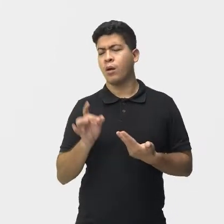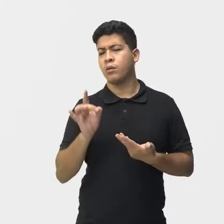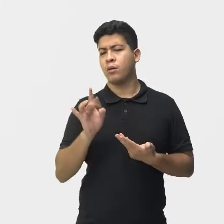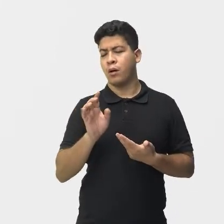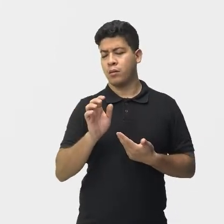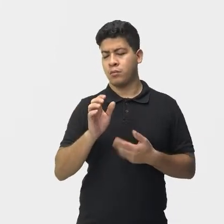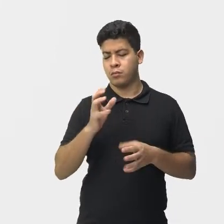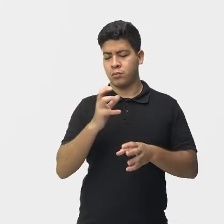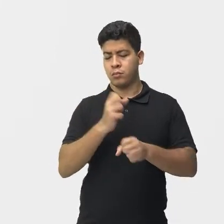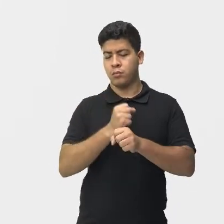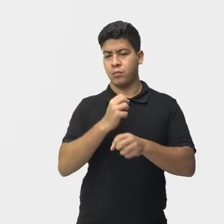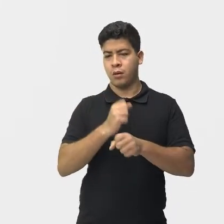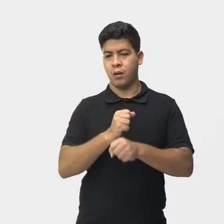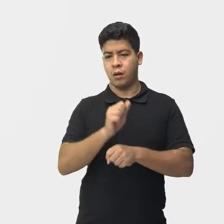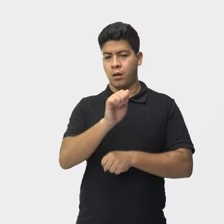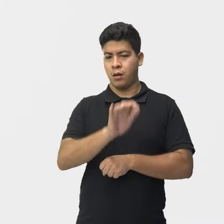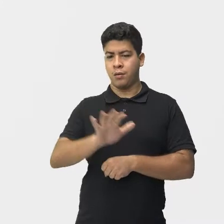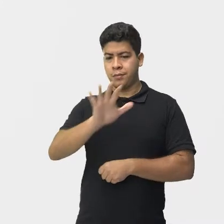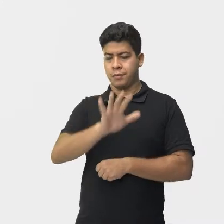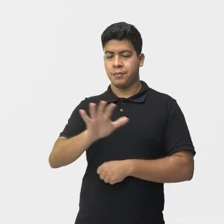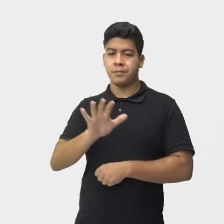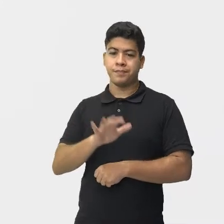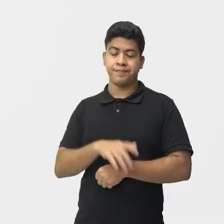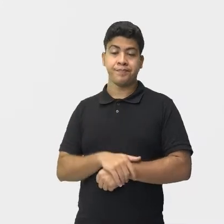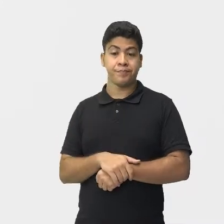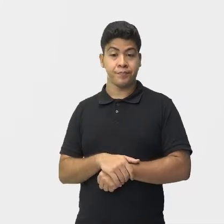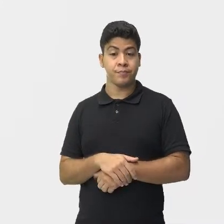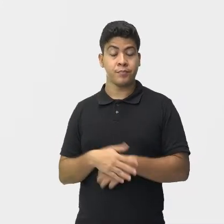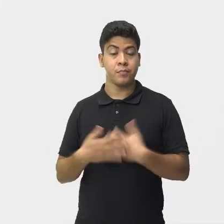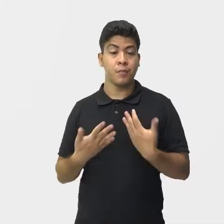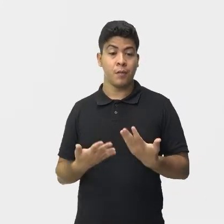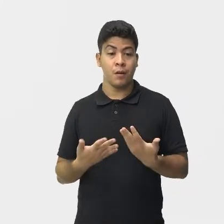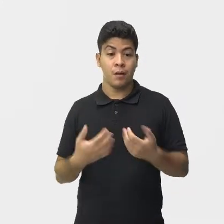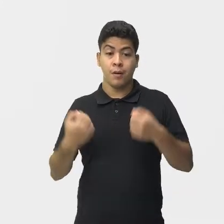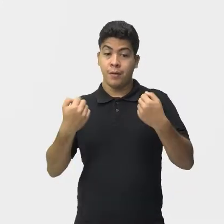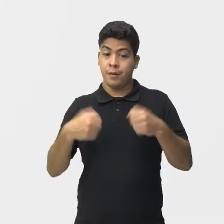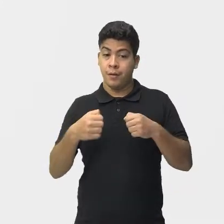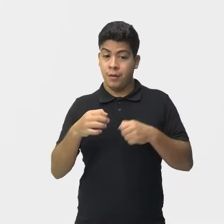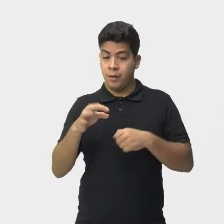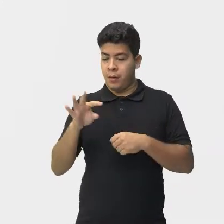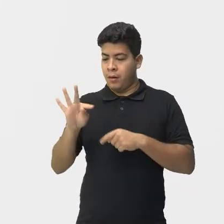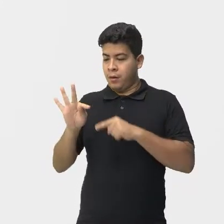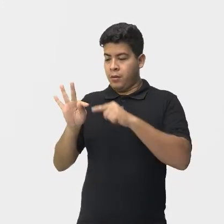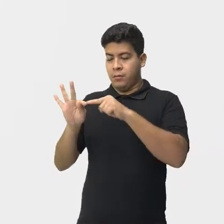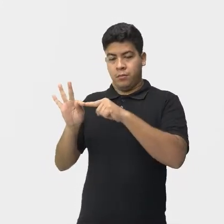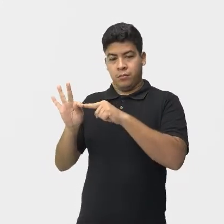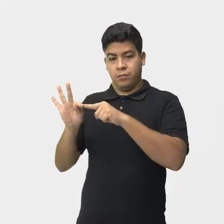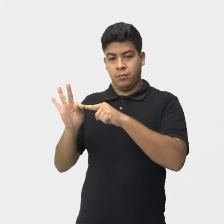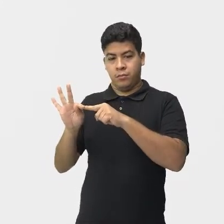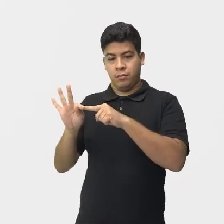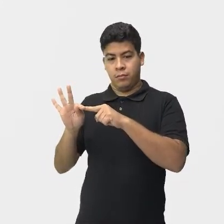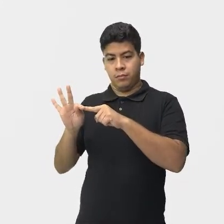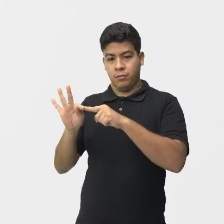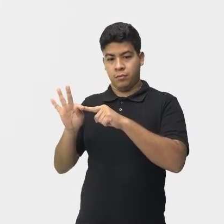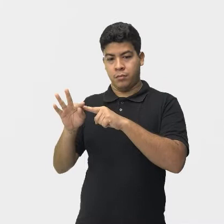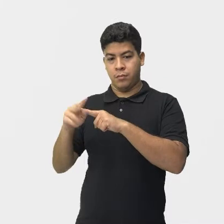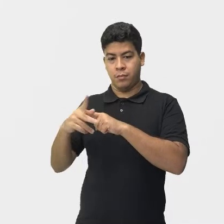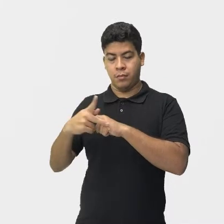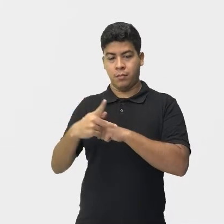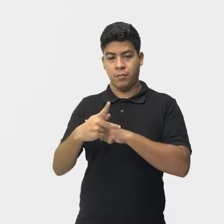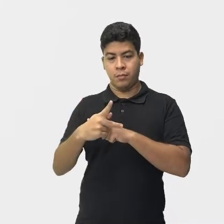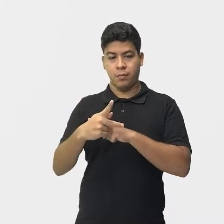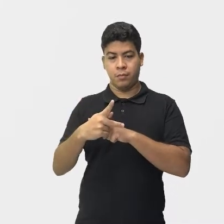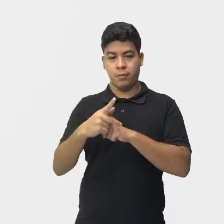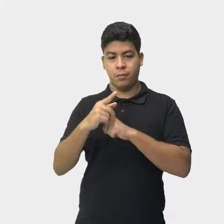Mas como é uma transformação isobárica, eu também posso calcular o trabalho por uma expressão matemática,